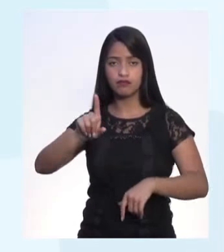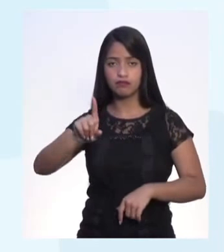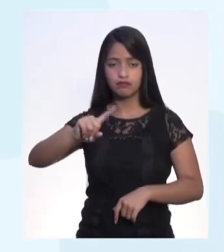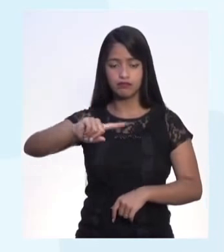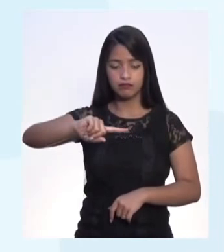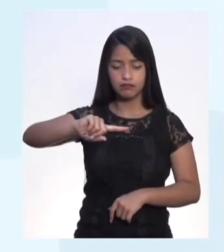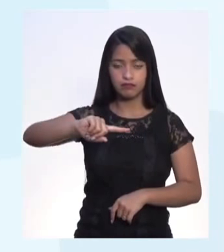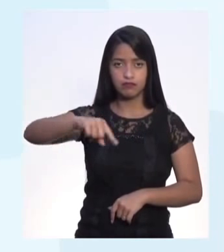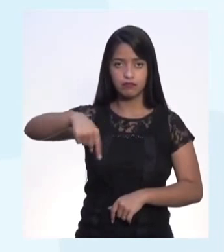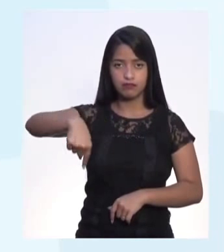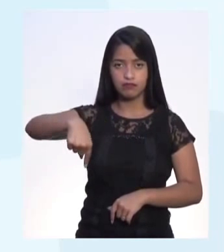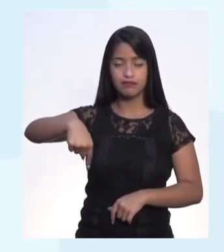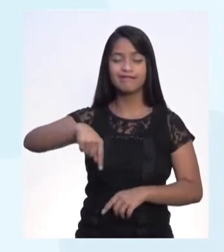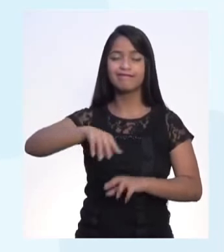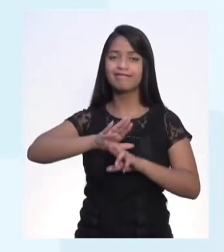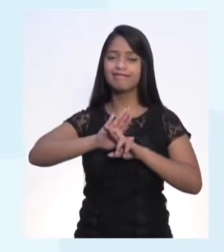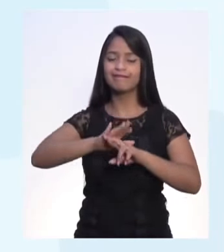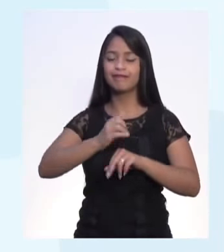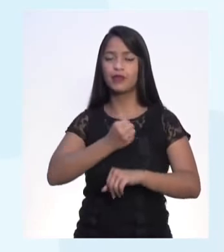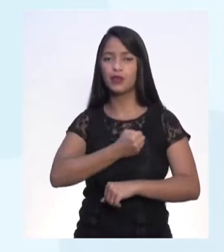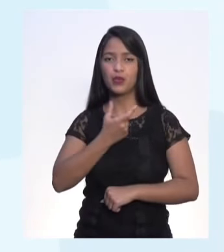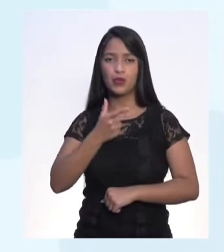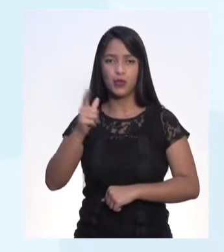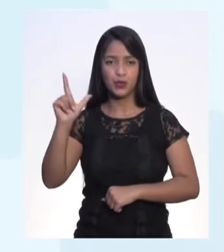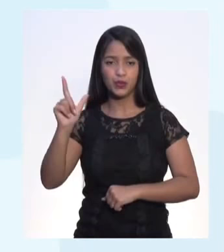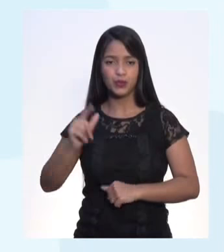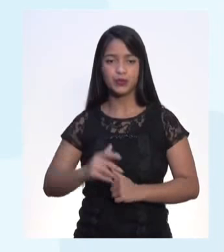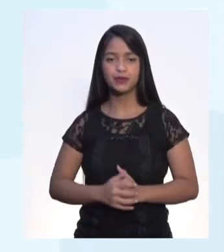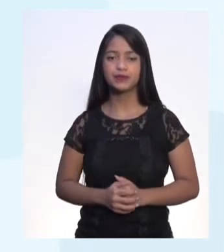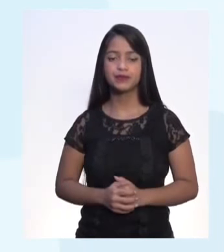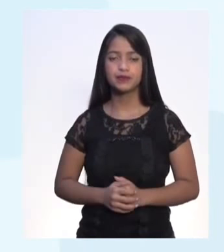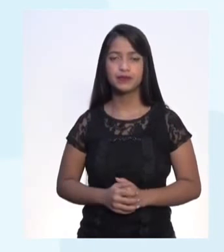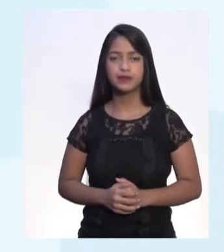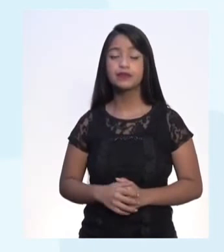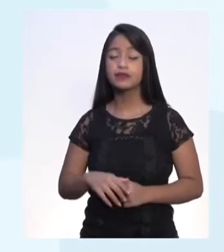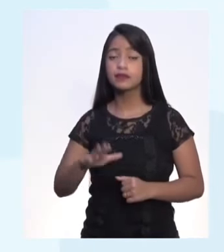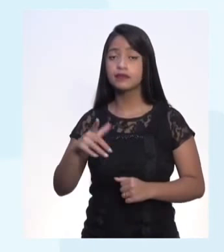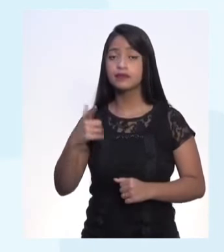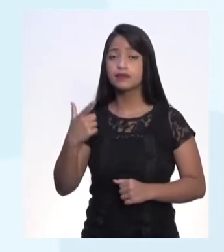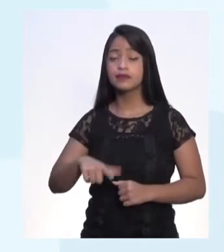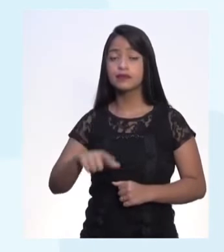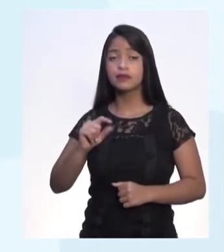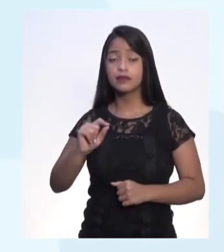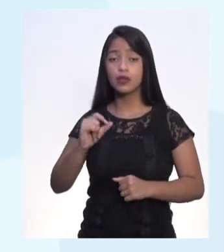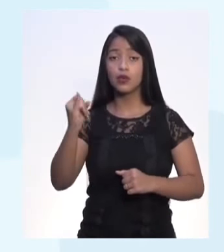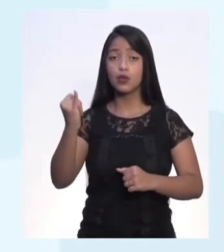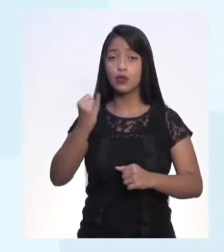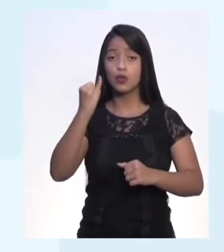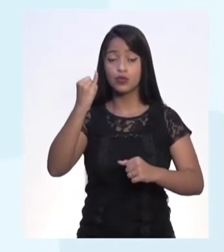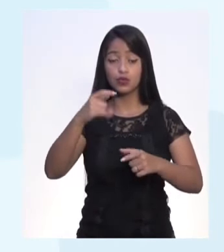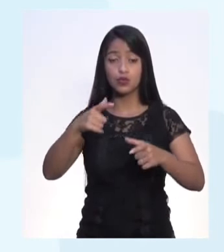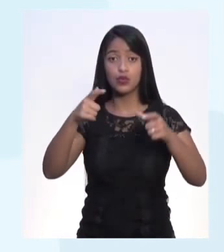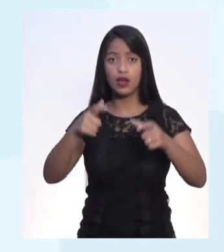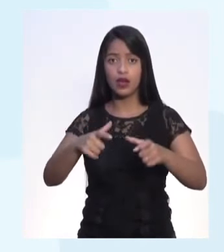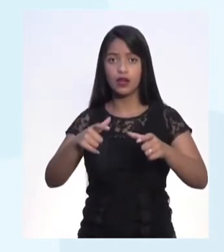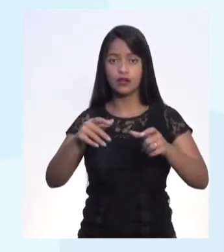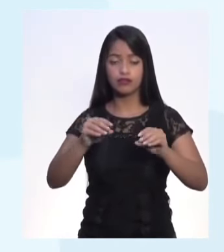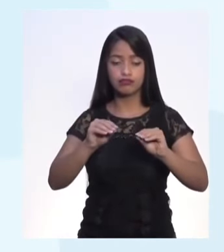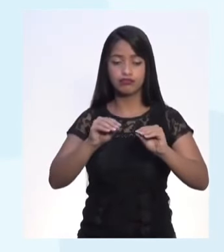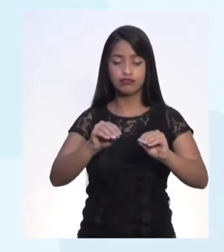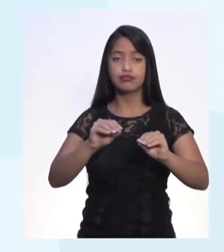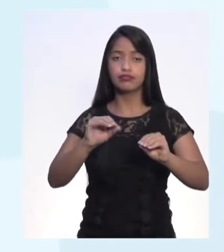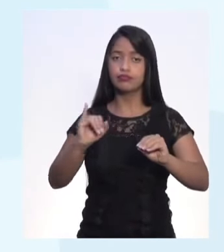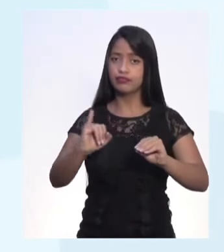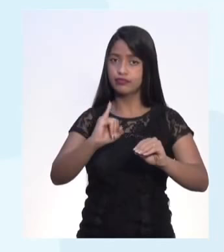a representando o outro outro valor ele era posicional a ou seja tá ou